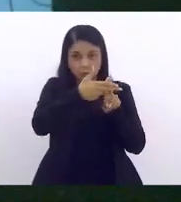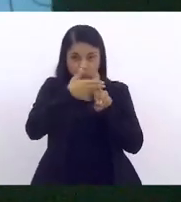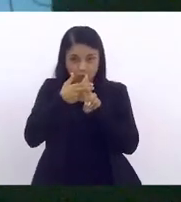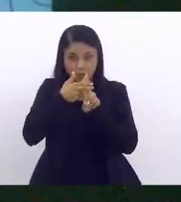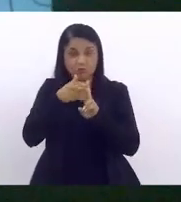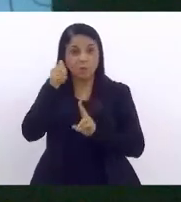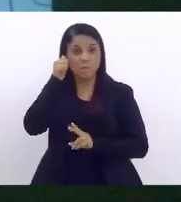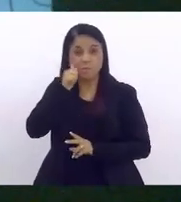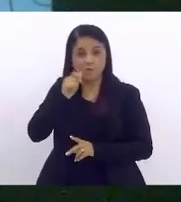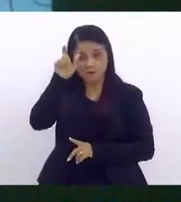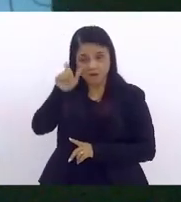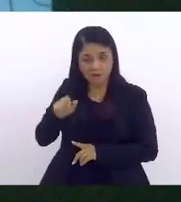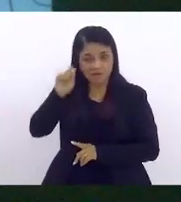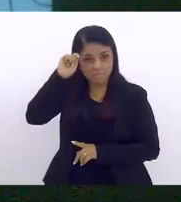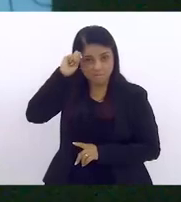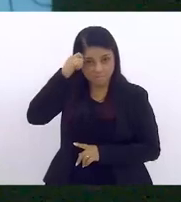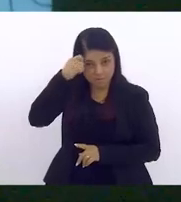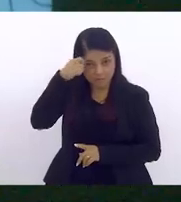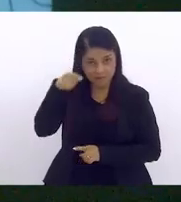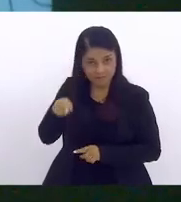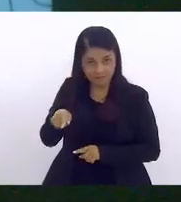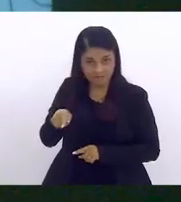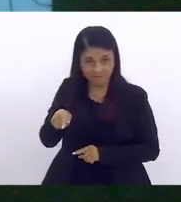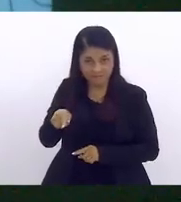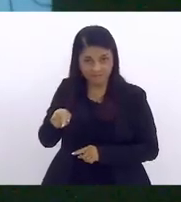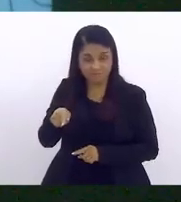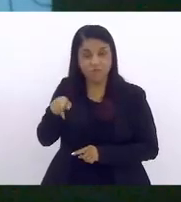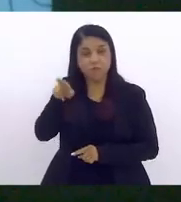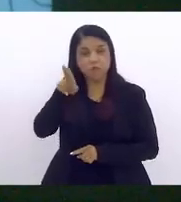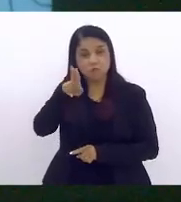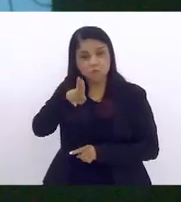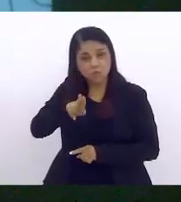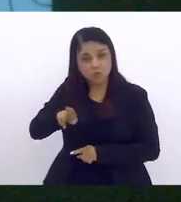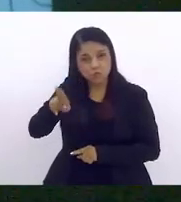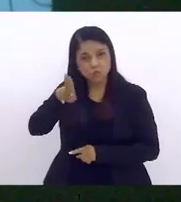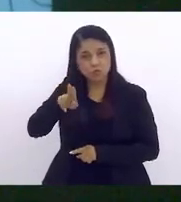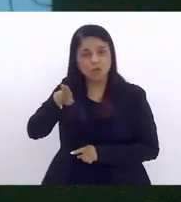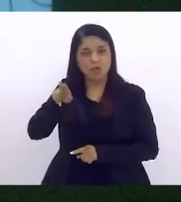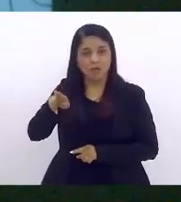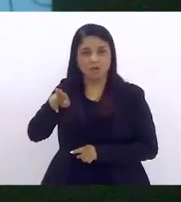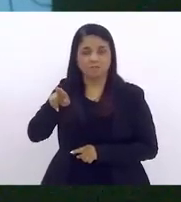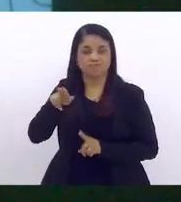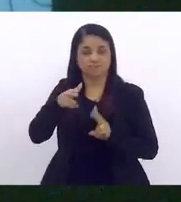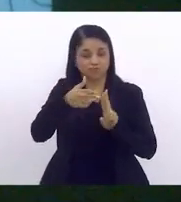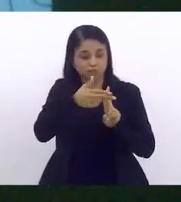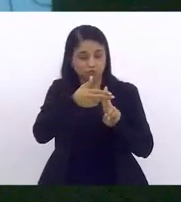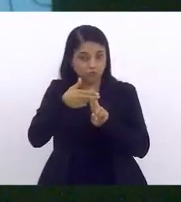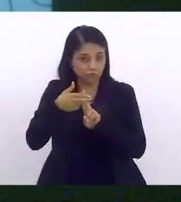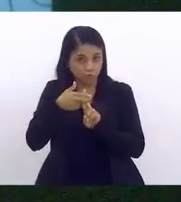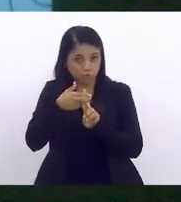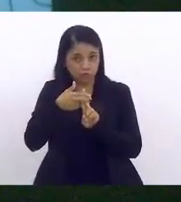pretas, mulheres periféricas, que são usuárias majoritariamente do SUS. E eu